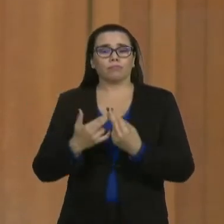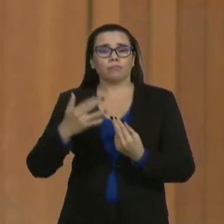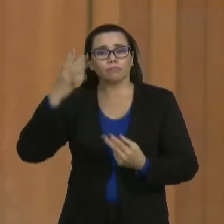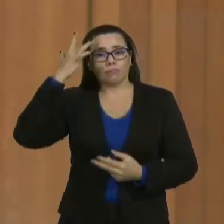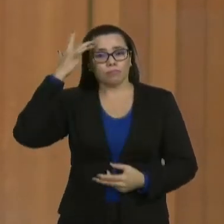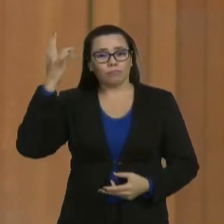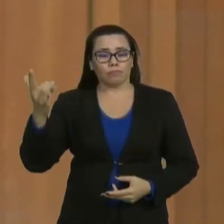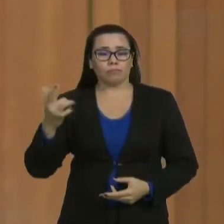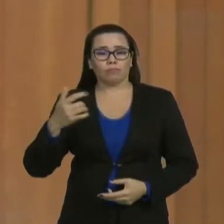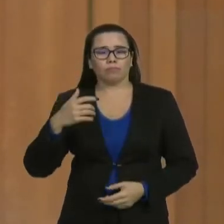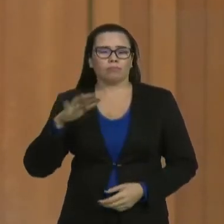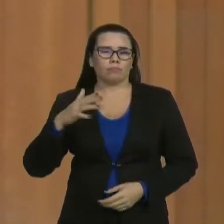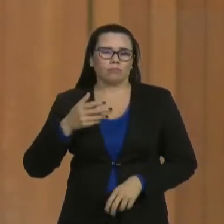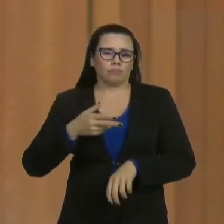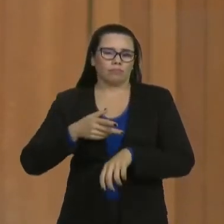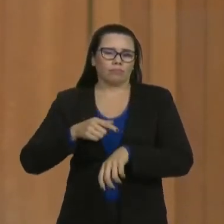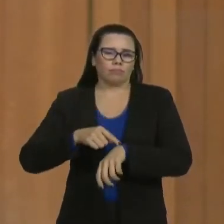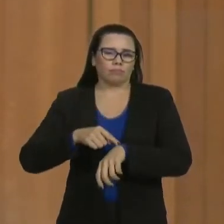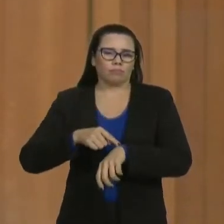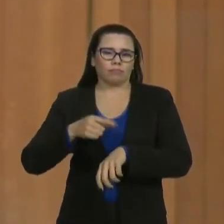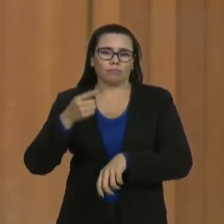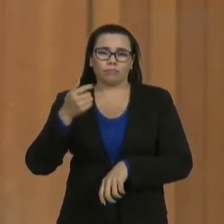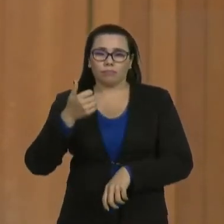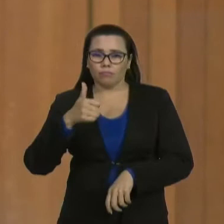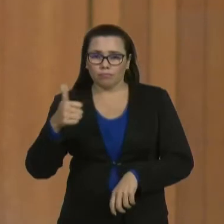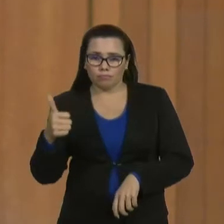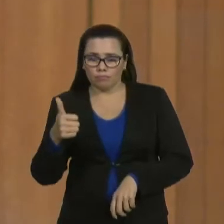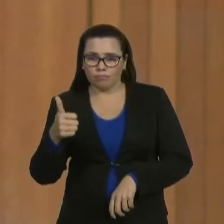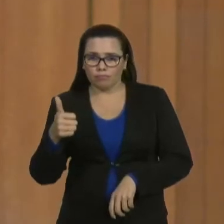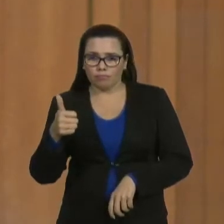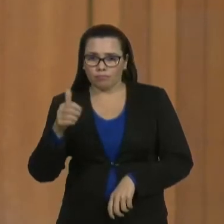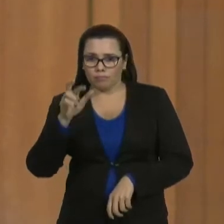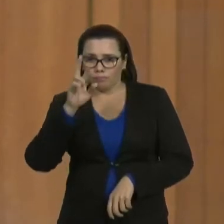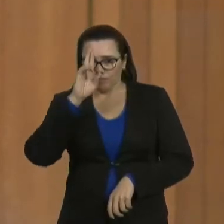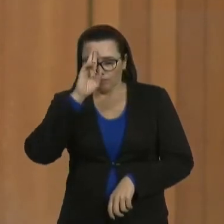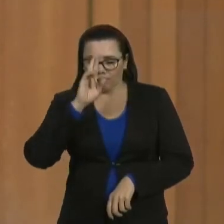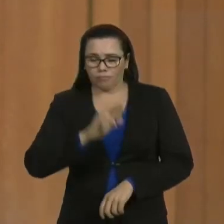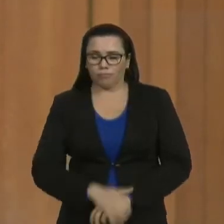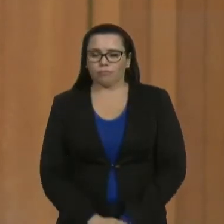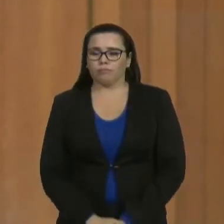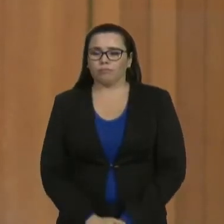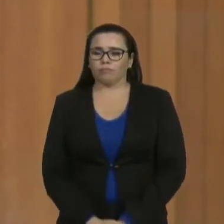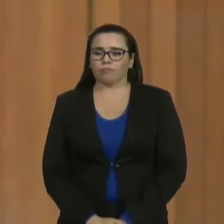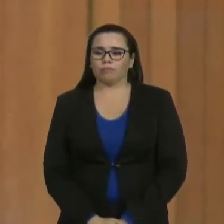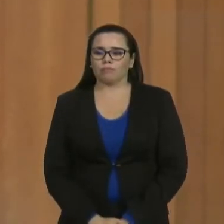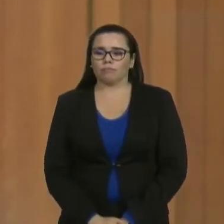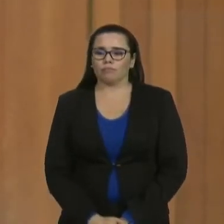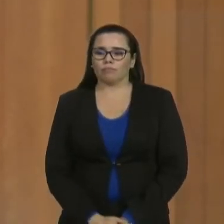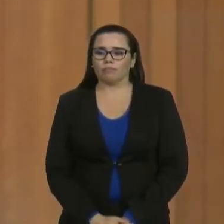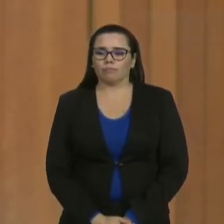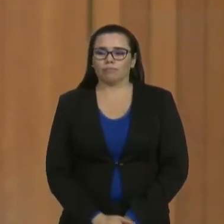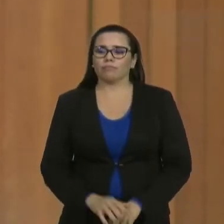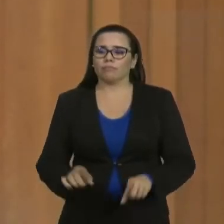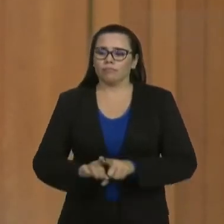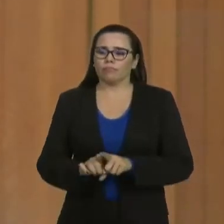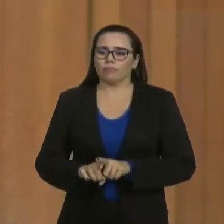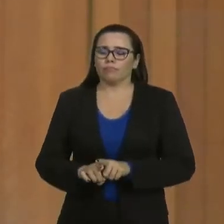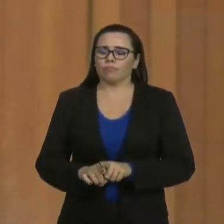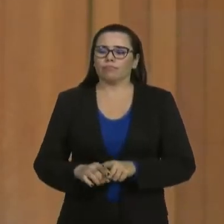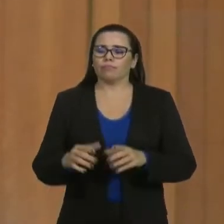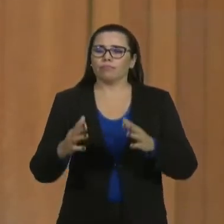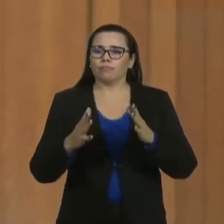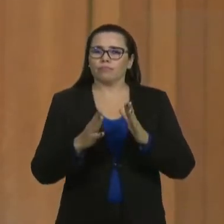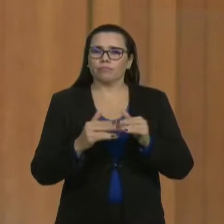Maranhão. E o requerimento que solicitamos das informações da FUNAC por meio da Secretaria de Direitos